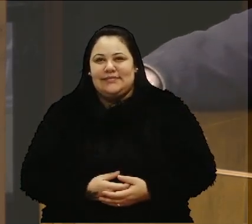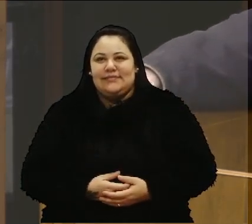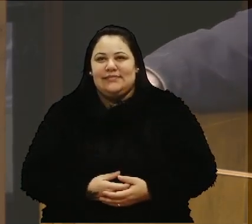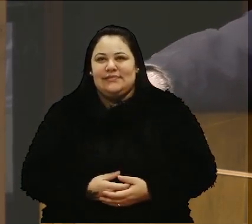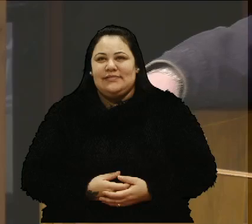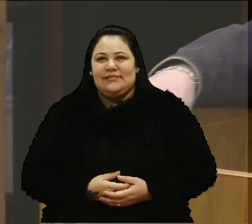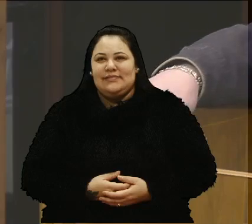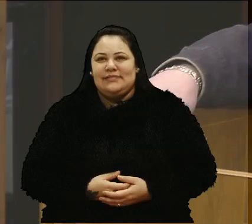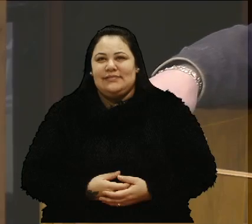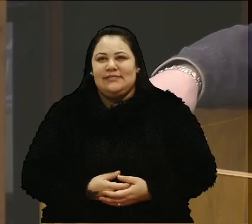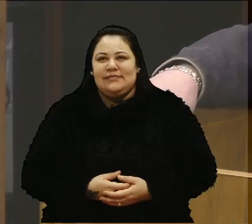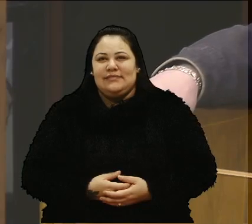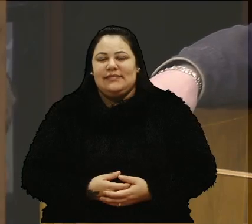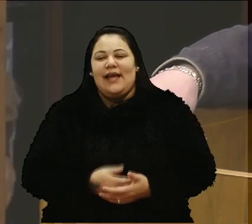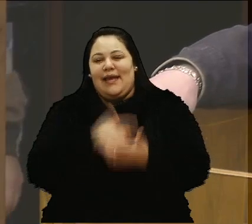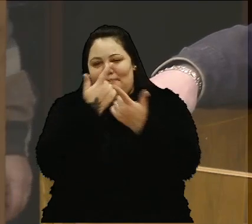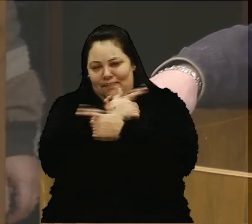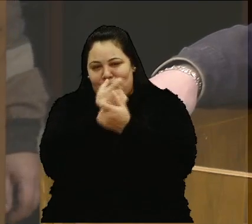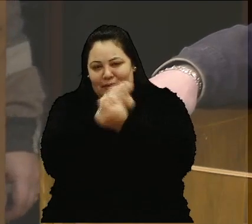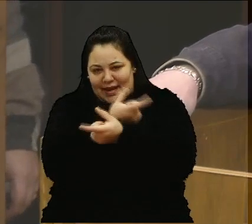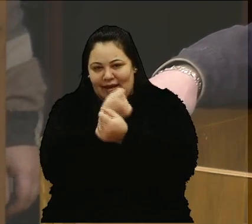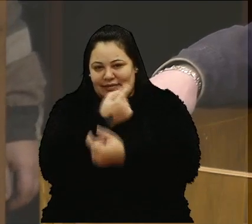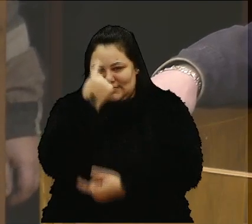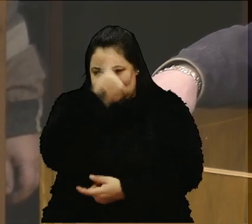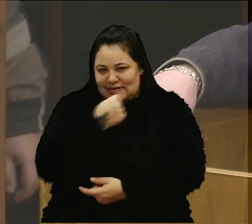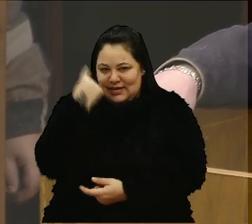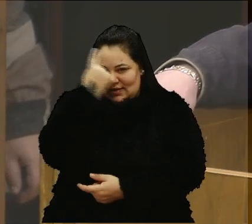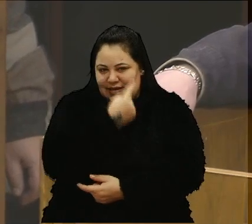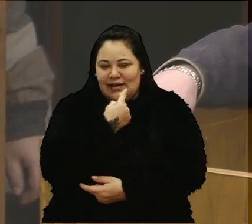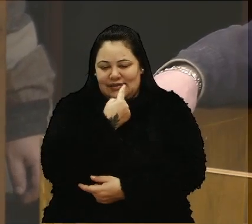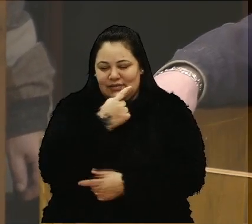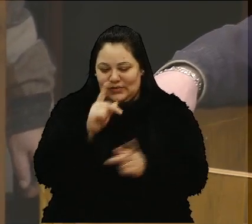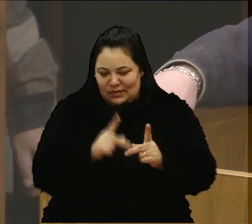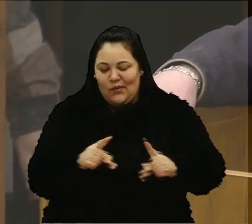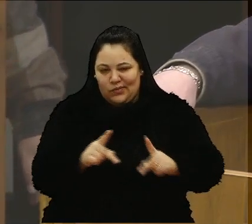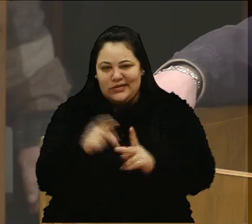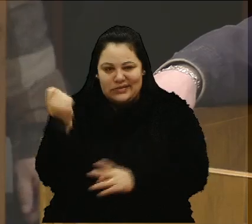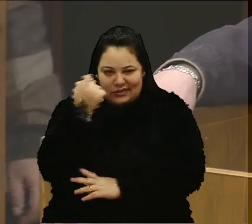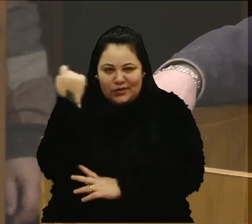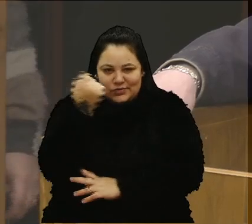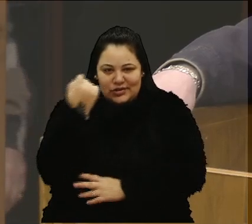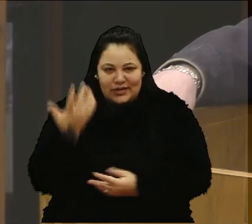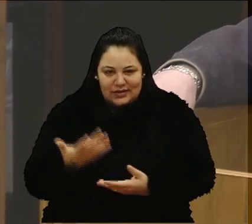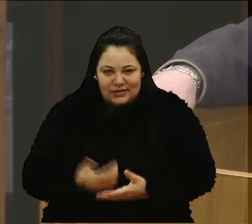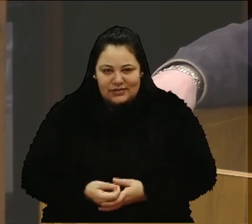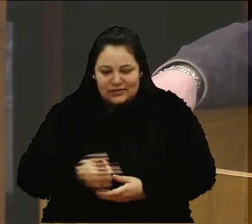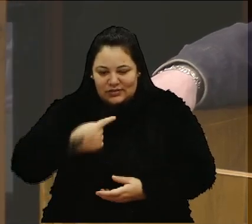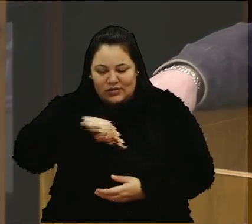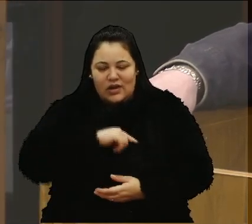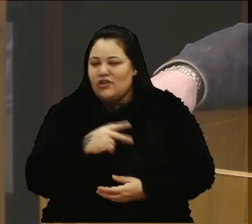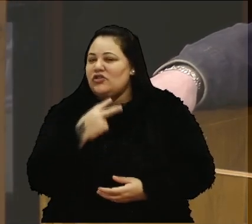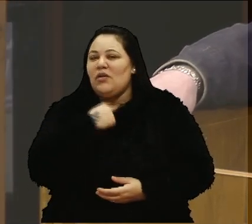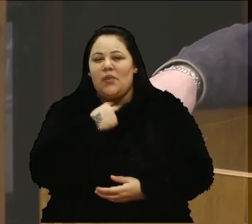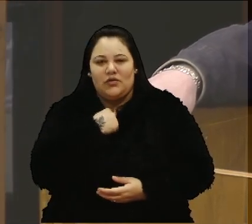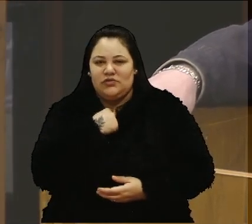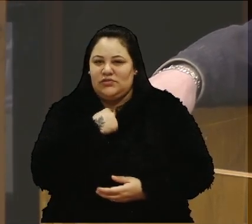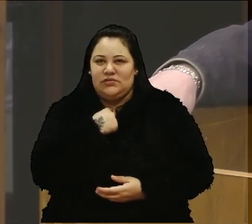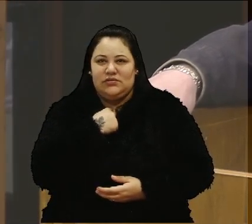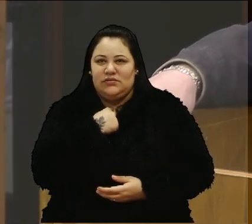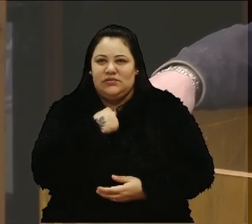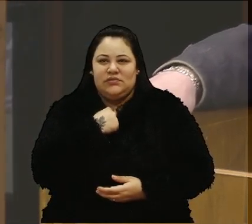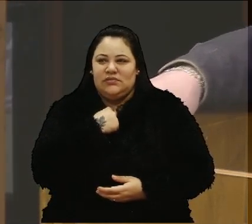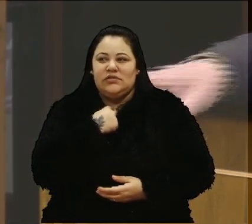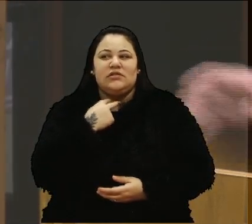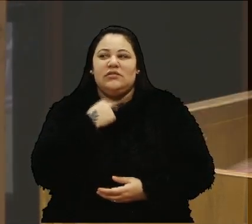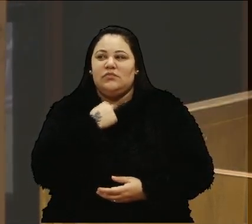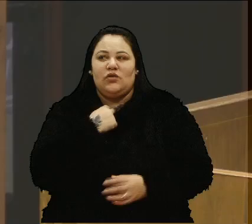indiscricionariamente da cara do povo gaúcho. E isso nós não podemos e não devemos